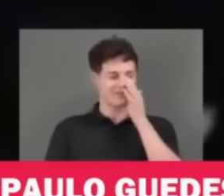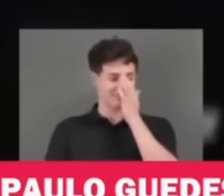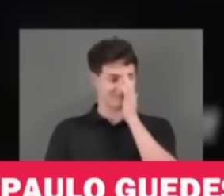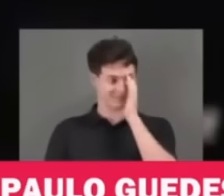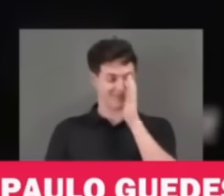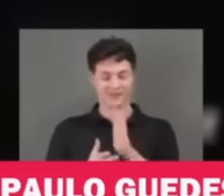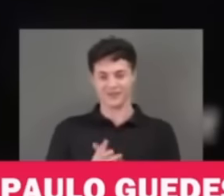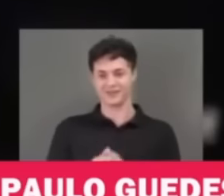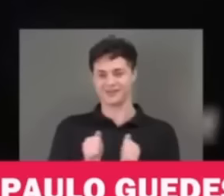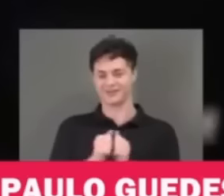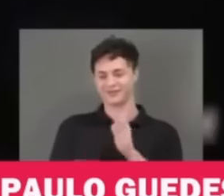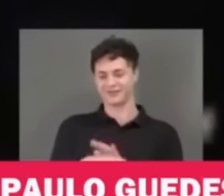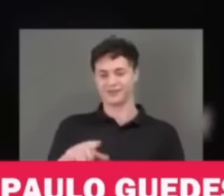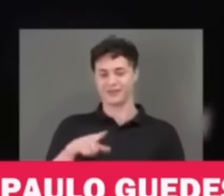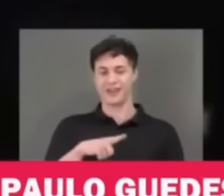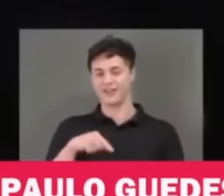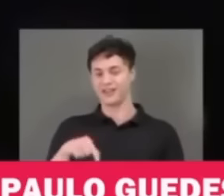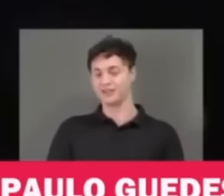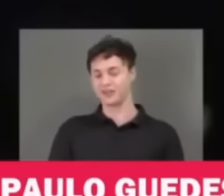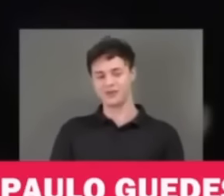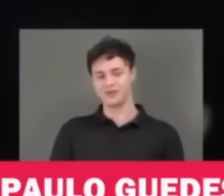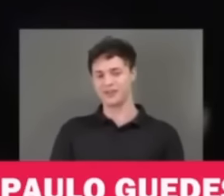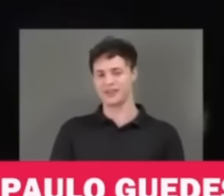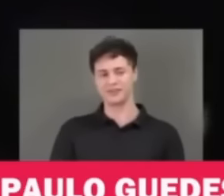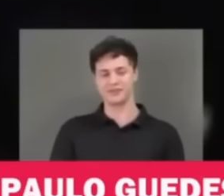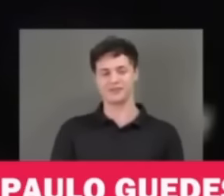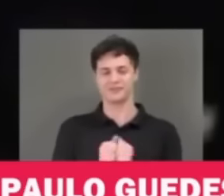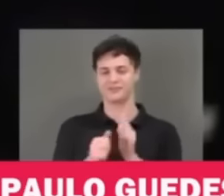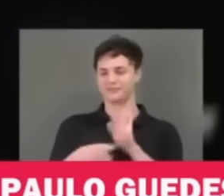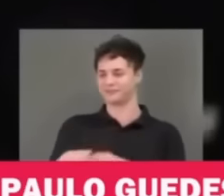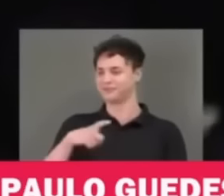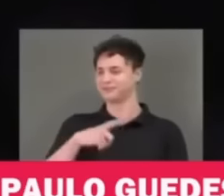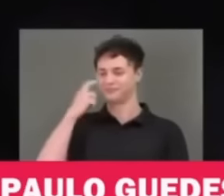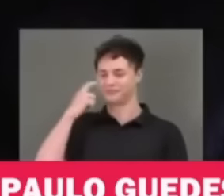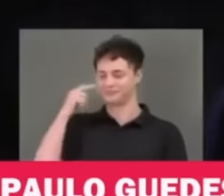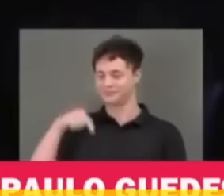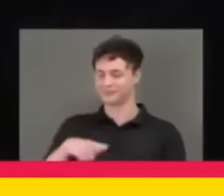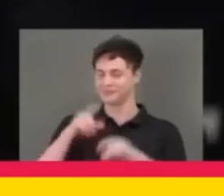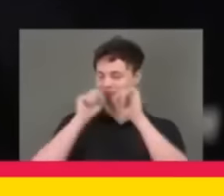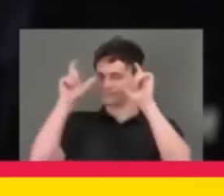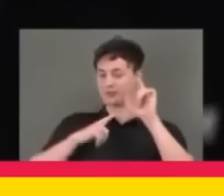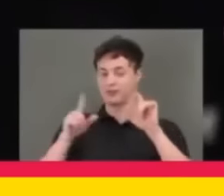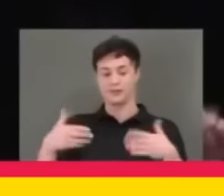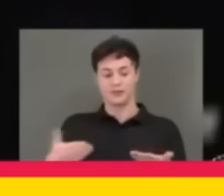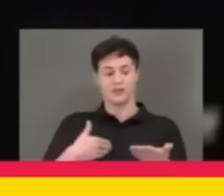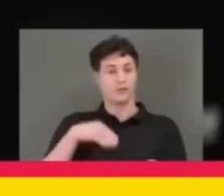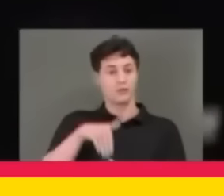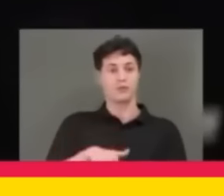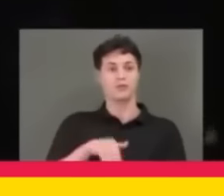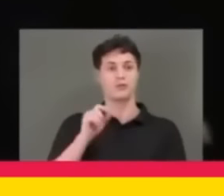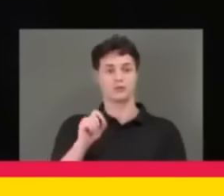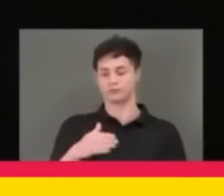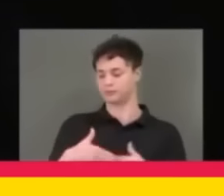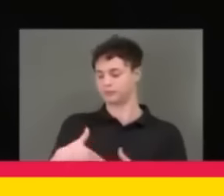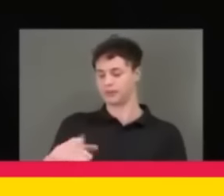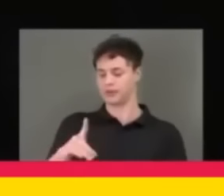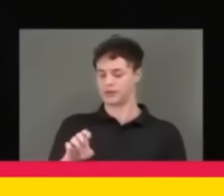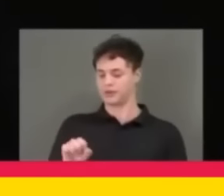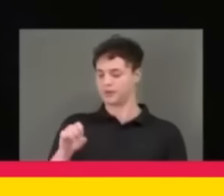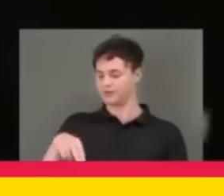nome no governo do ex-presidente Jair messas bolsonaro foi votada a prorrogação da